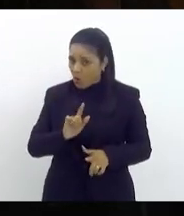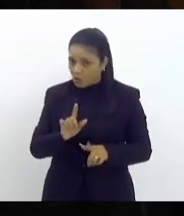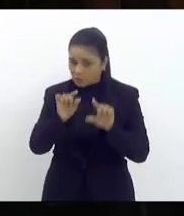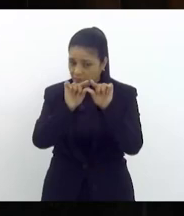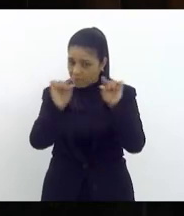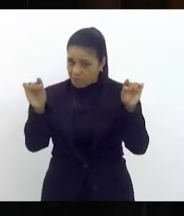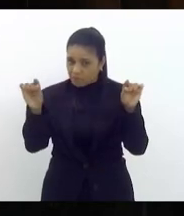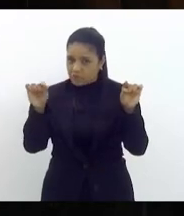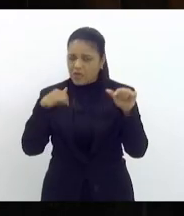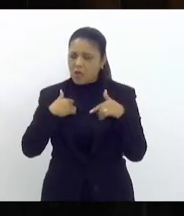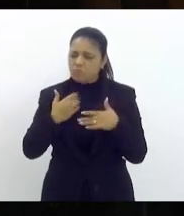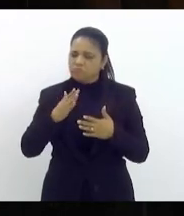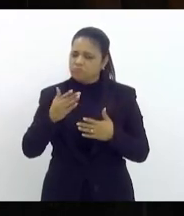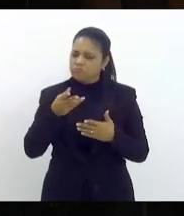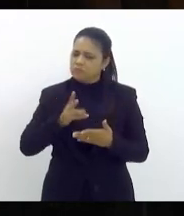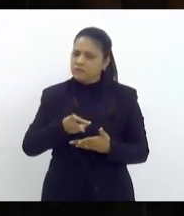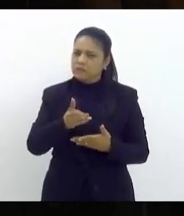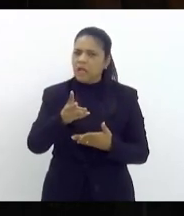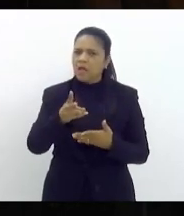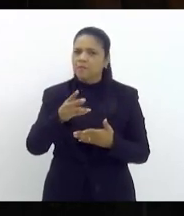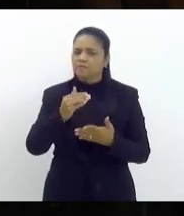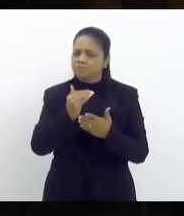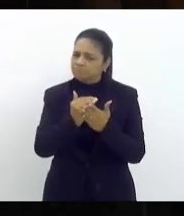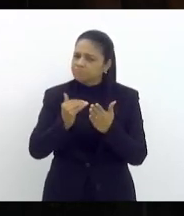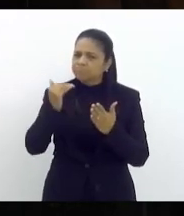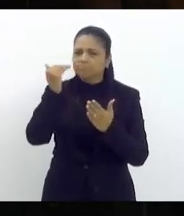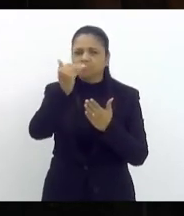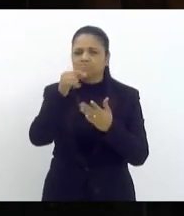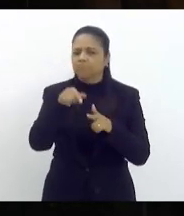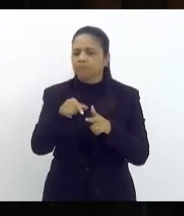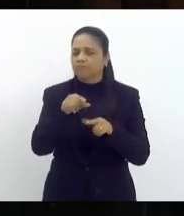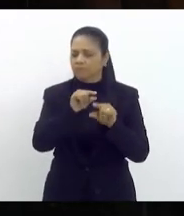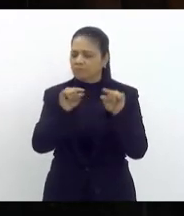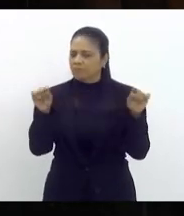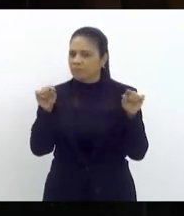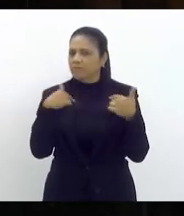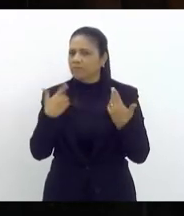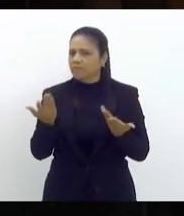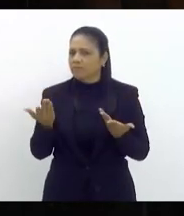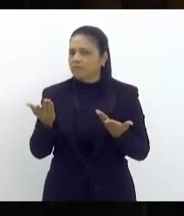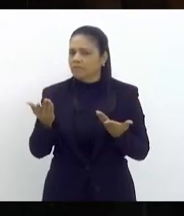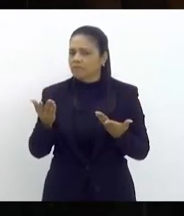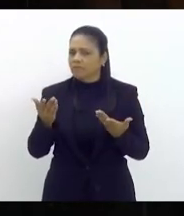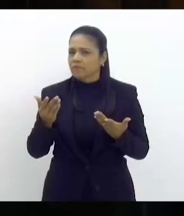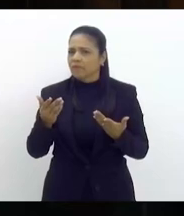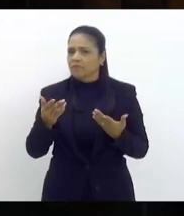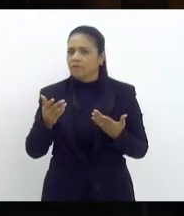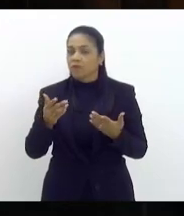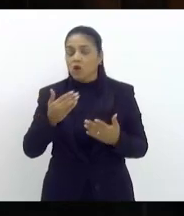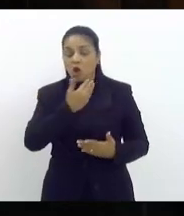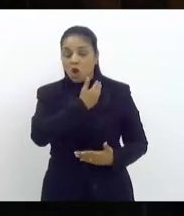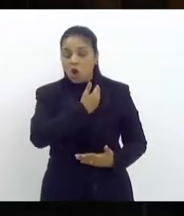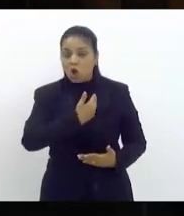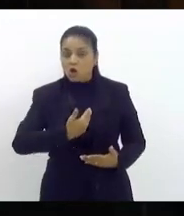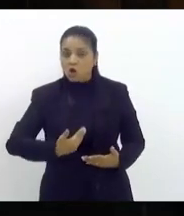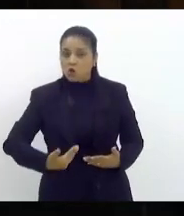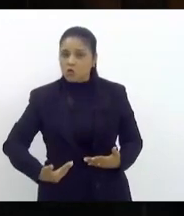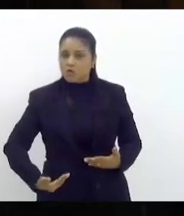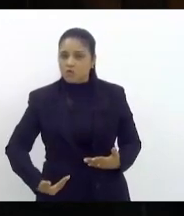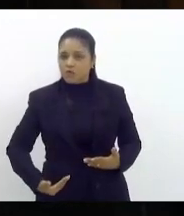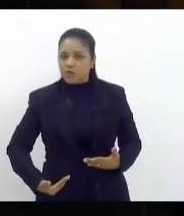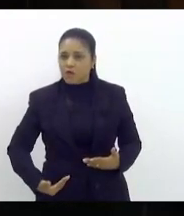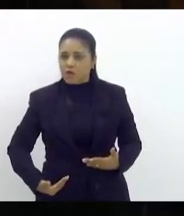sempre procurei superar esse ditado ao longo desses sete mandatos que diz o seguinte governo é placar e